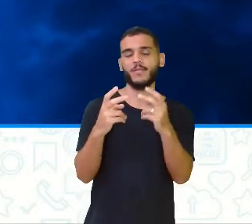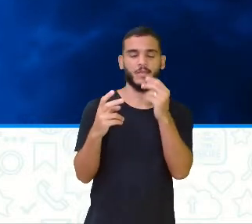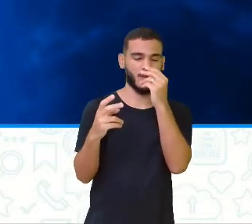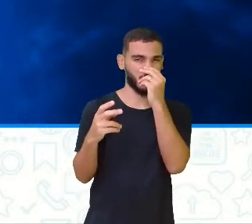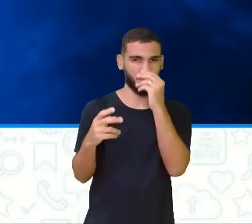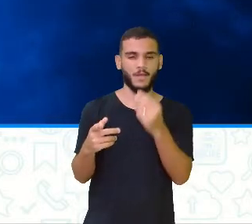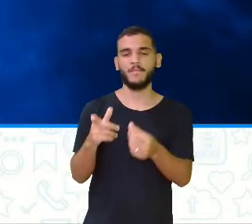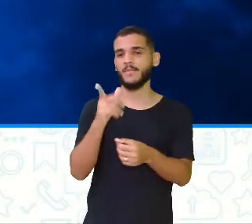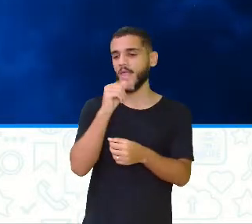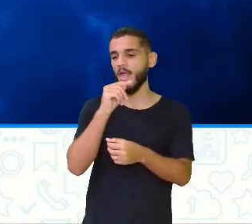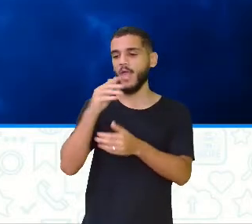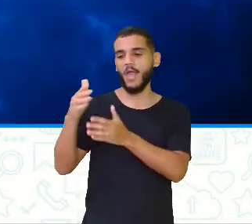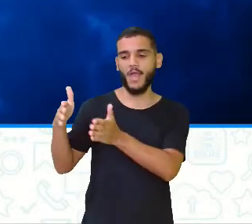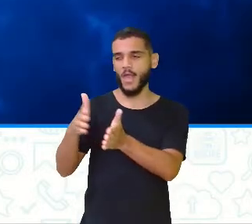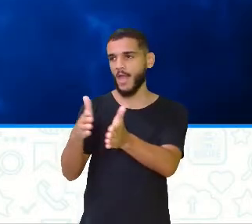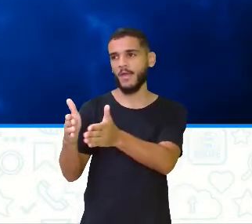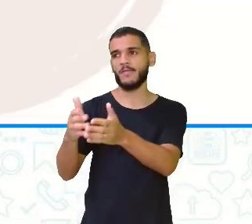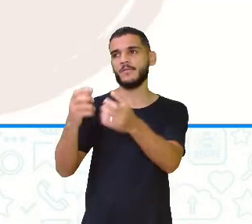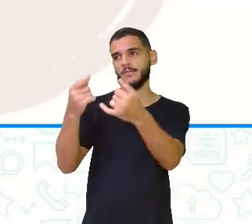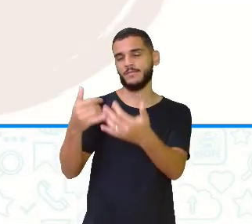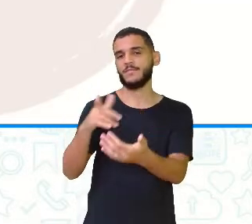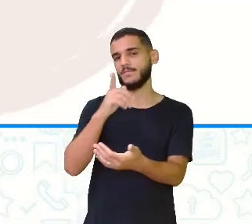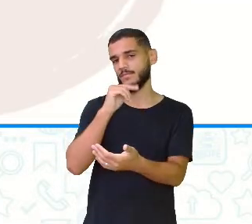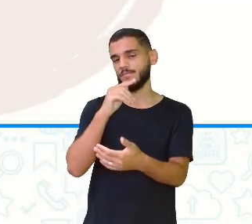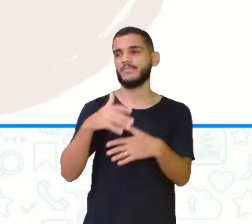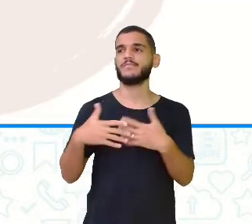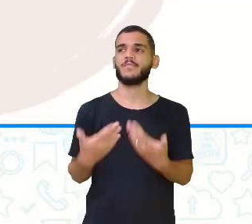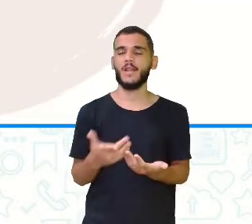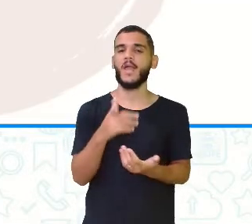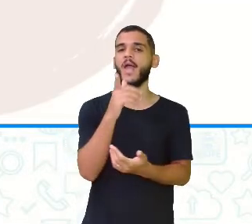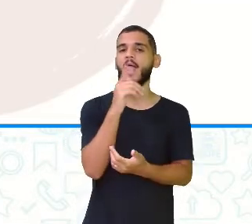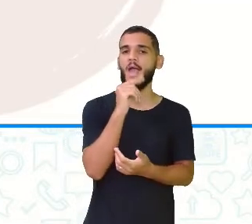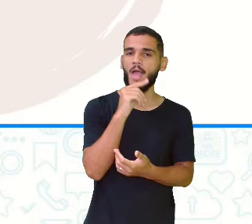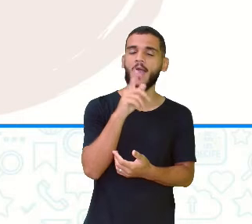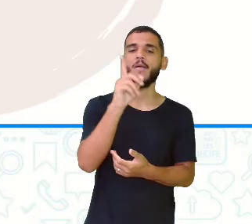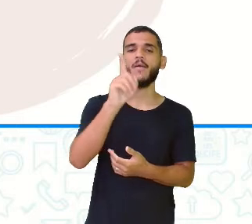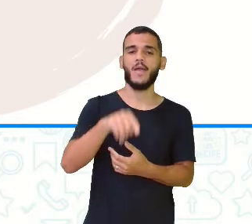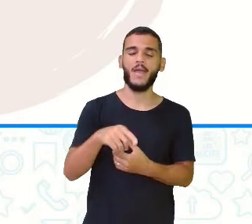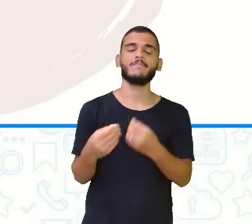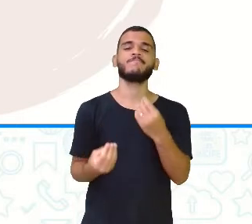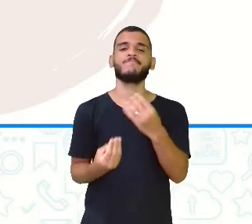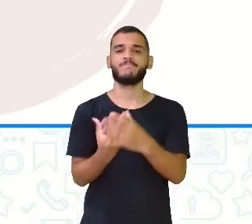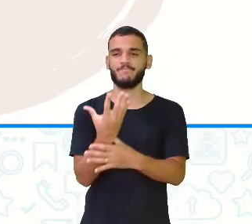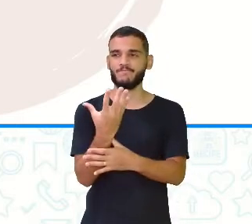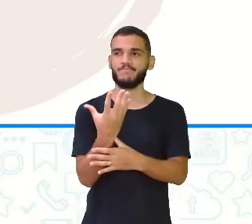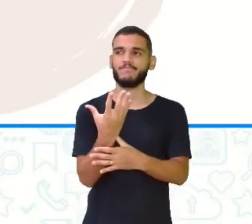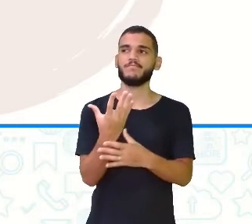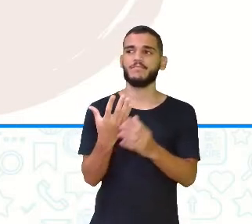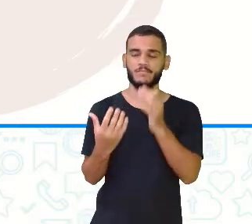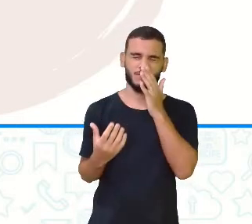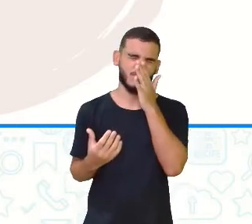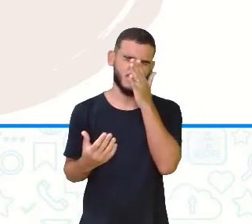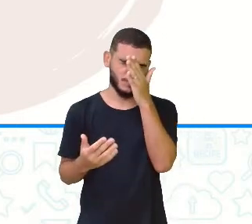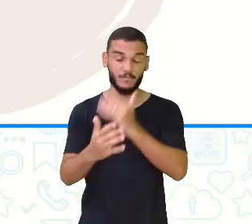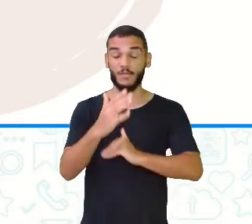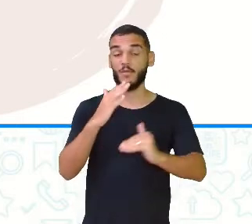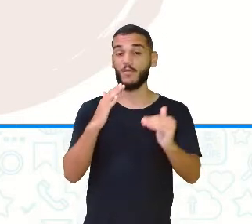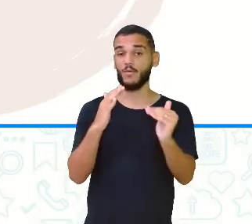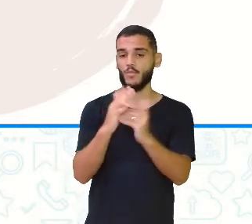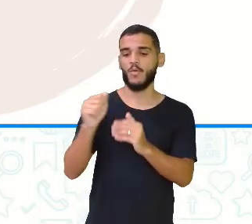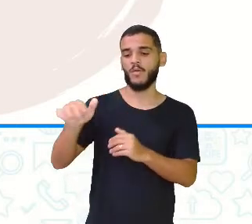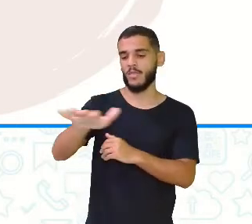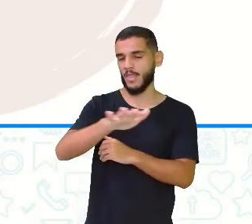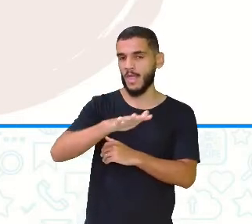não mostrar a água? Tem que ter água, né? Então, a água participa da formação de toda aquela